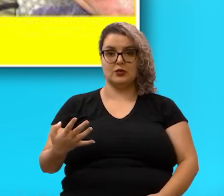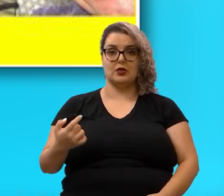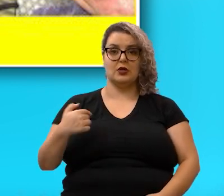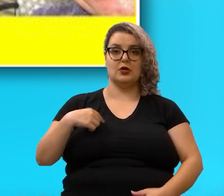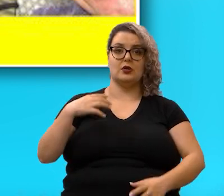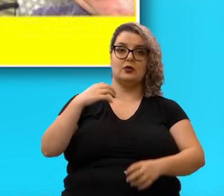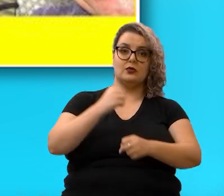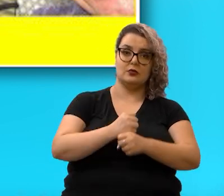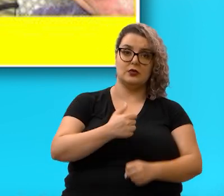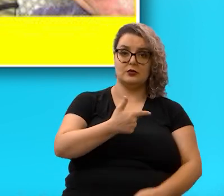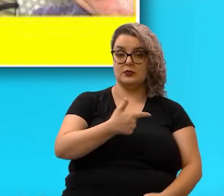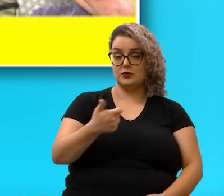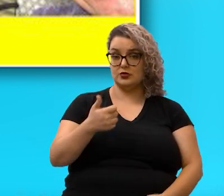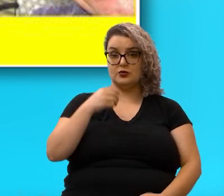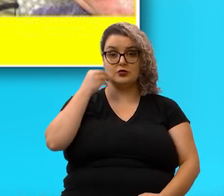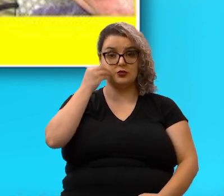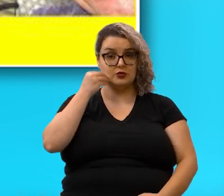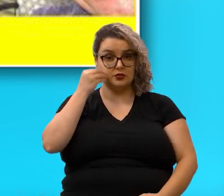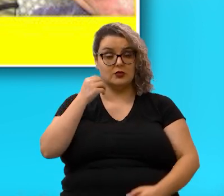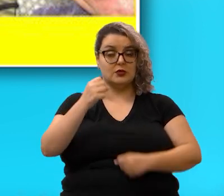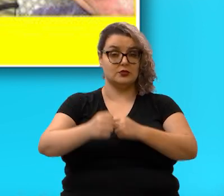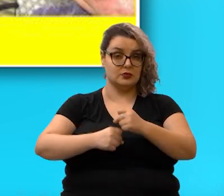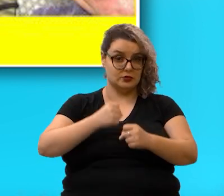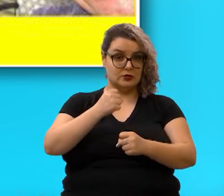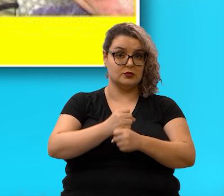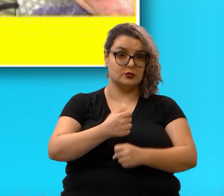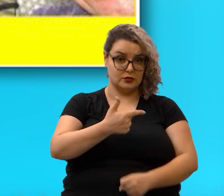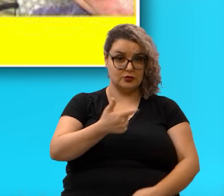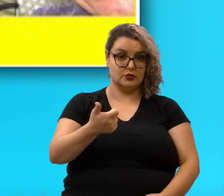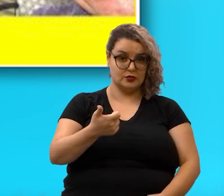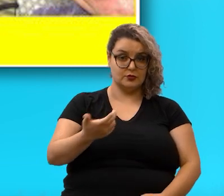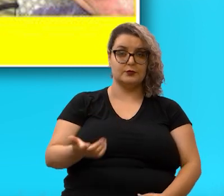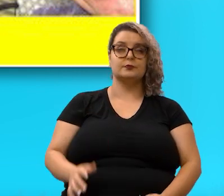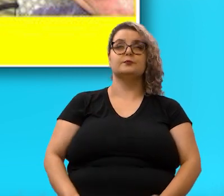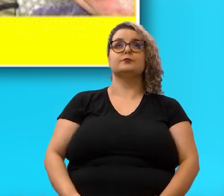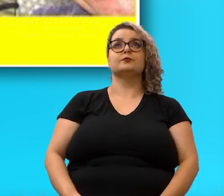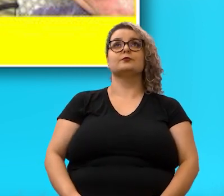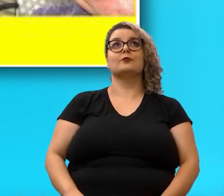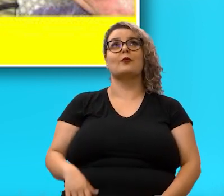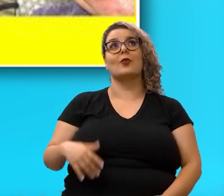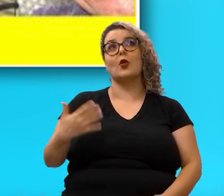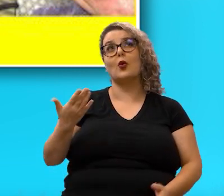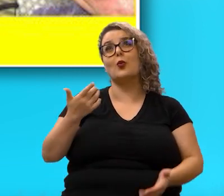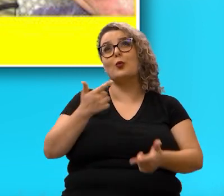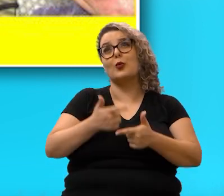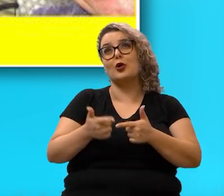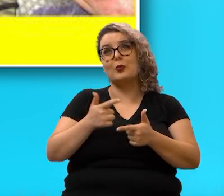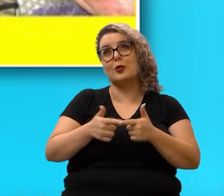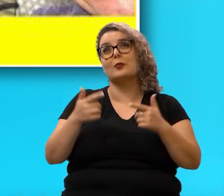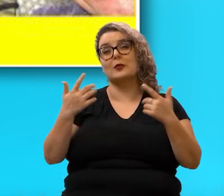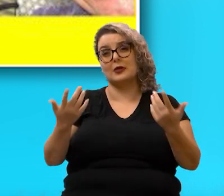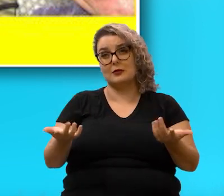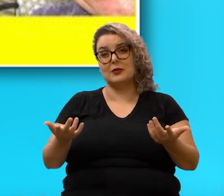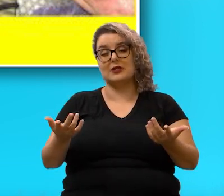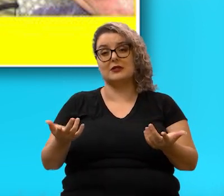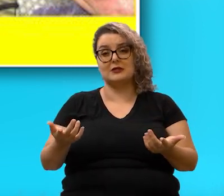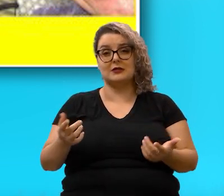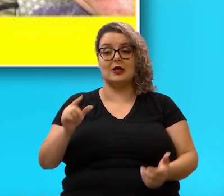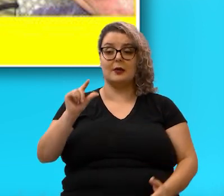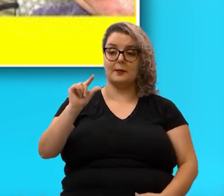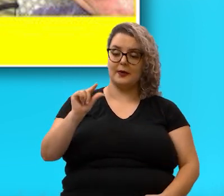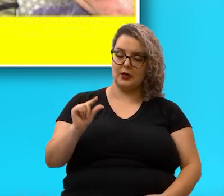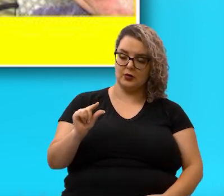anos de experiência. Agora, a grande desvantagem dela é que ela, apesar de